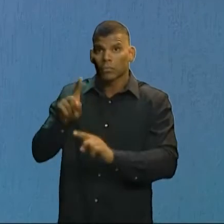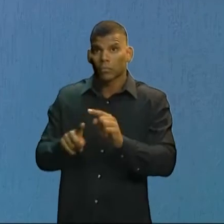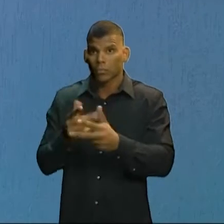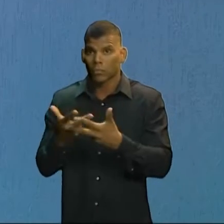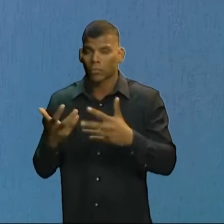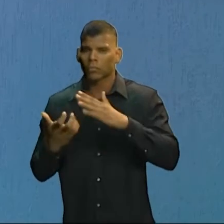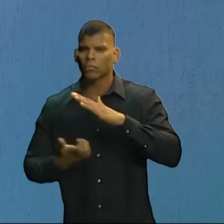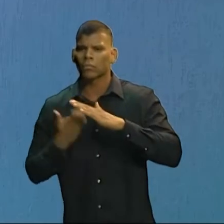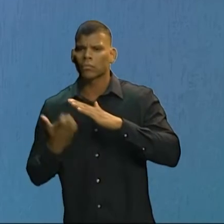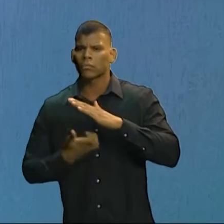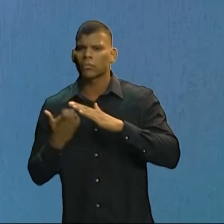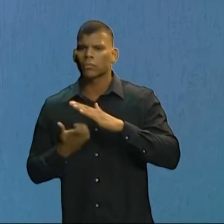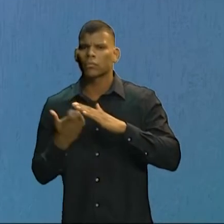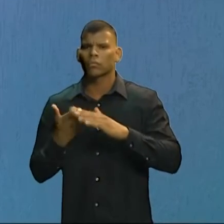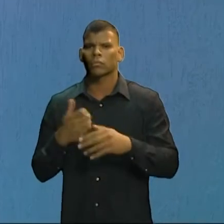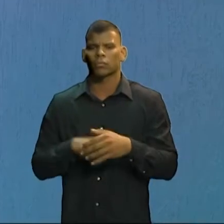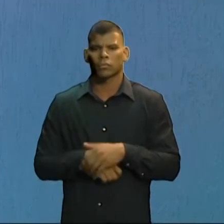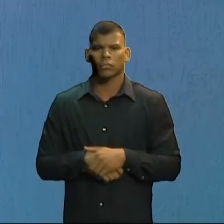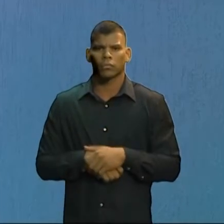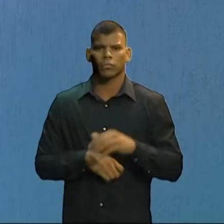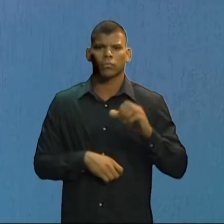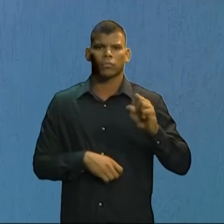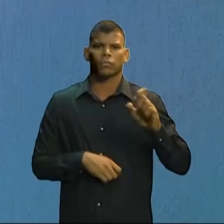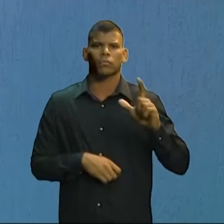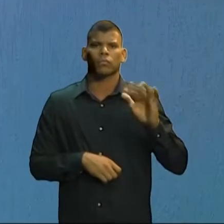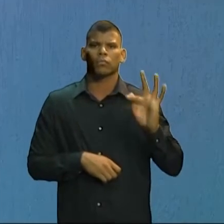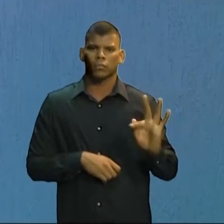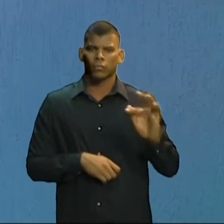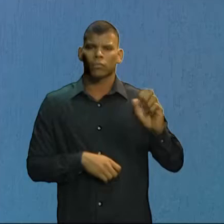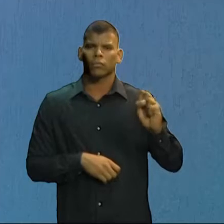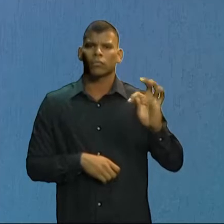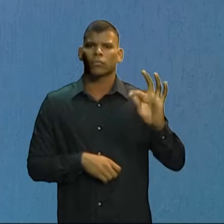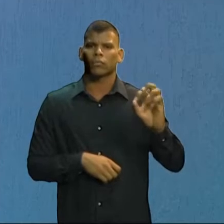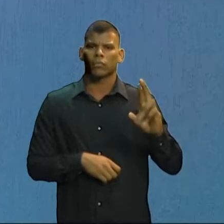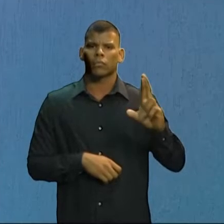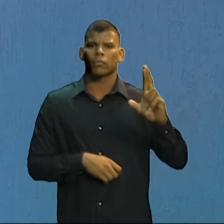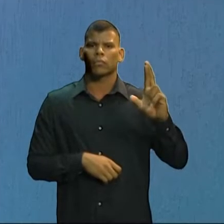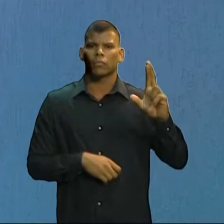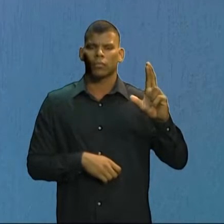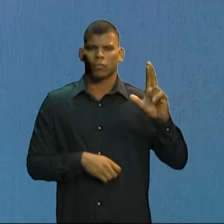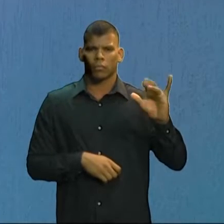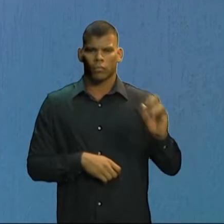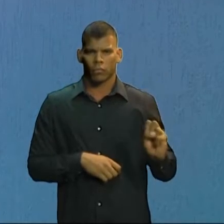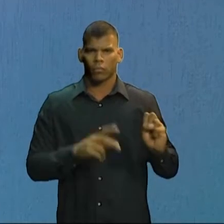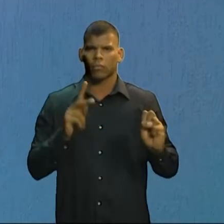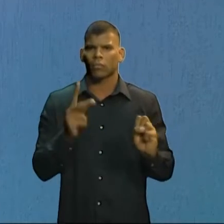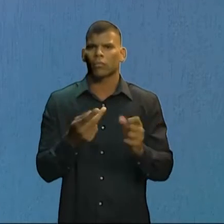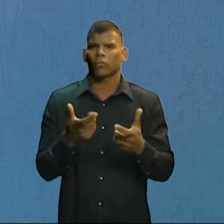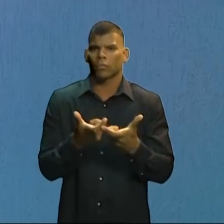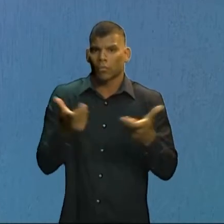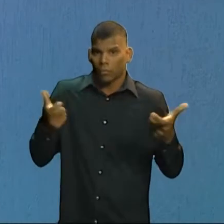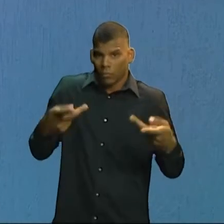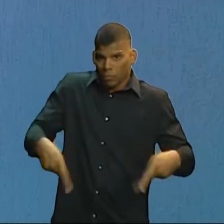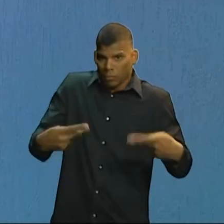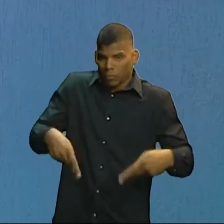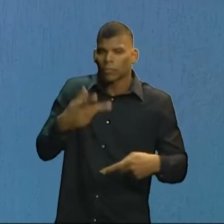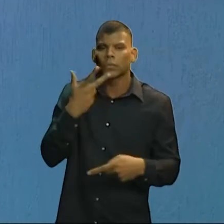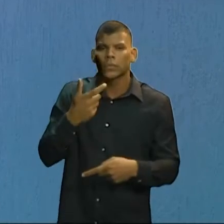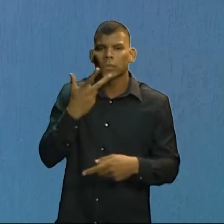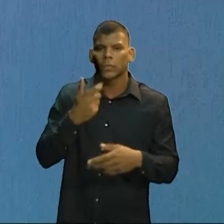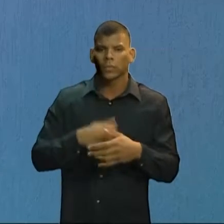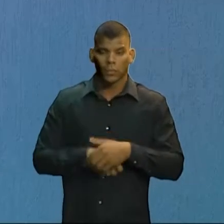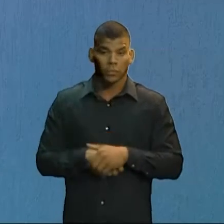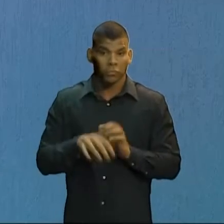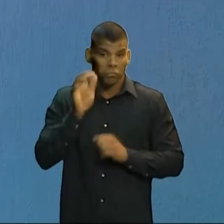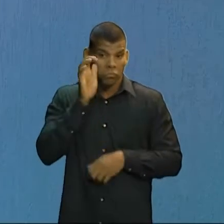empresas e pessoas, o serviço de self-storage cresce no Ceará. Com a disponibilização de armazenamento, esta pode ser uma